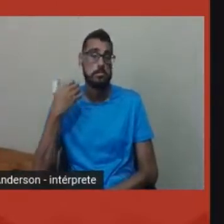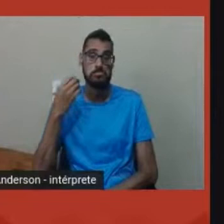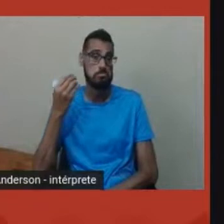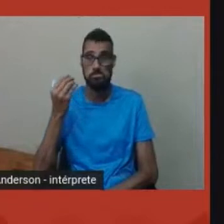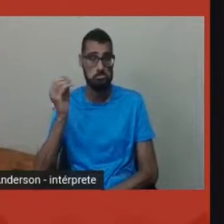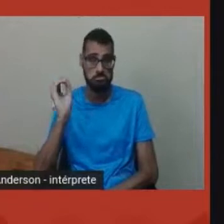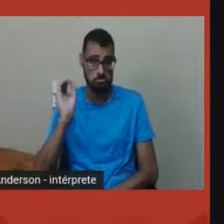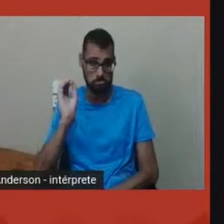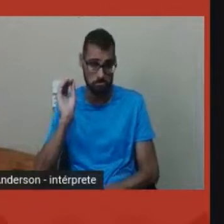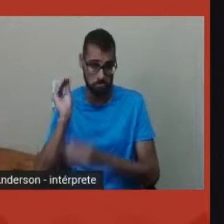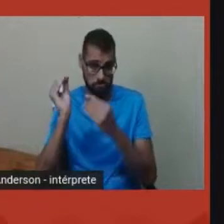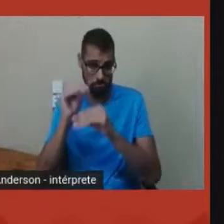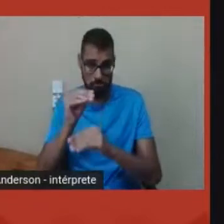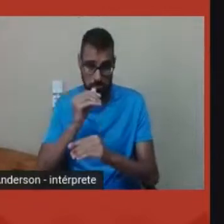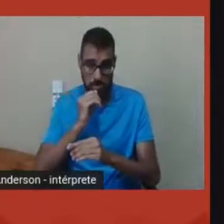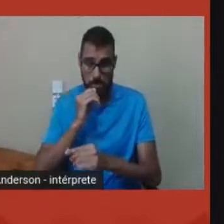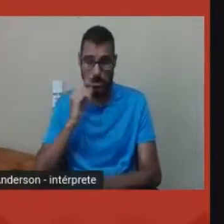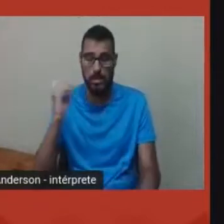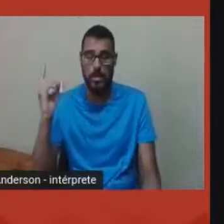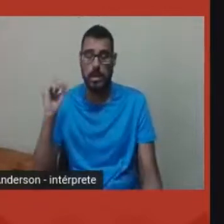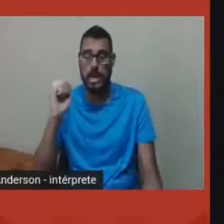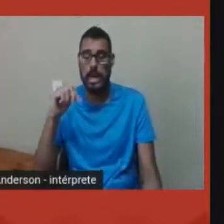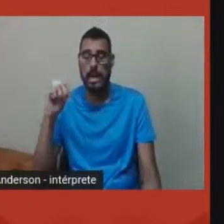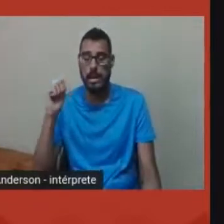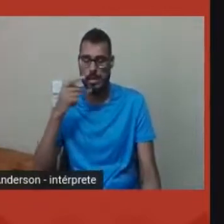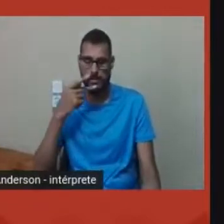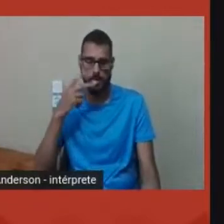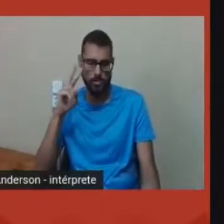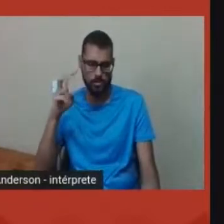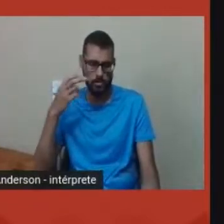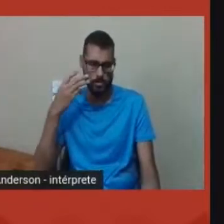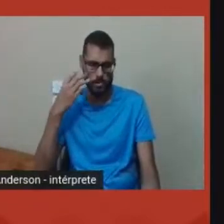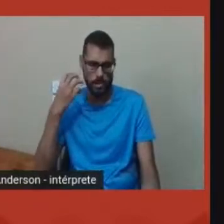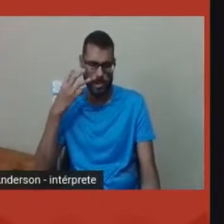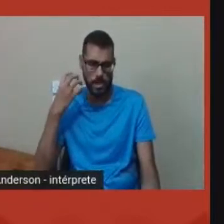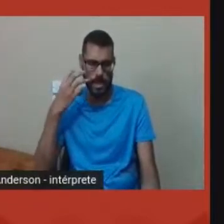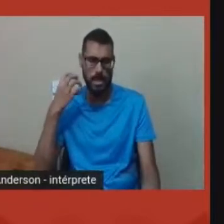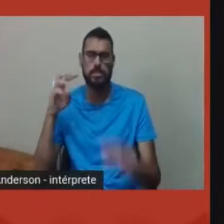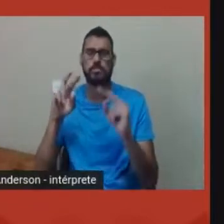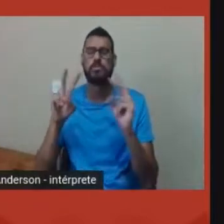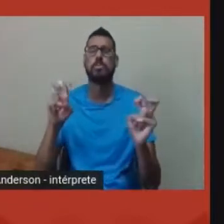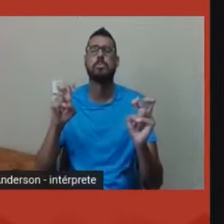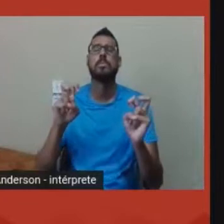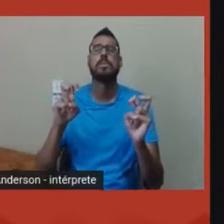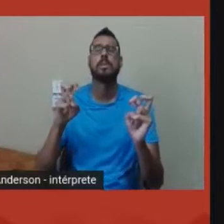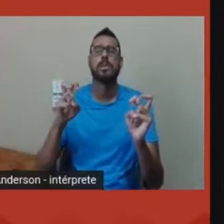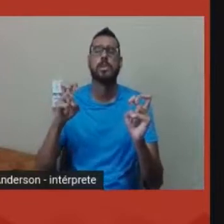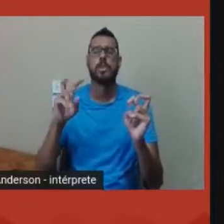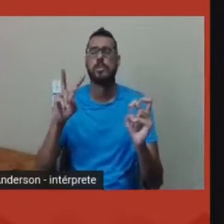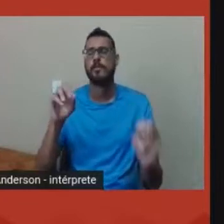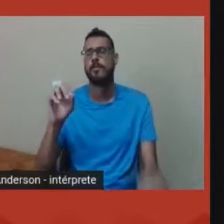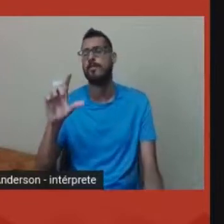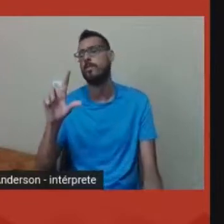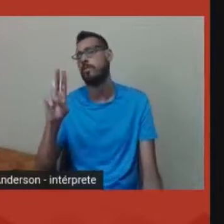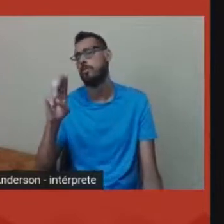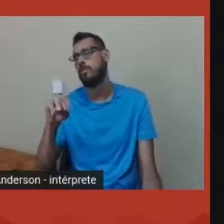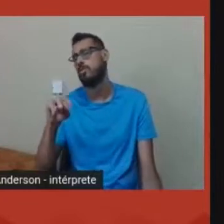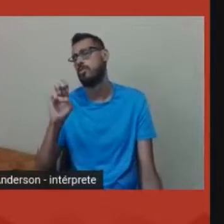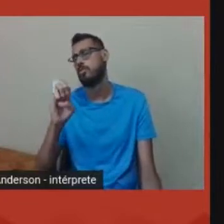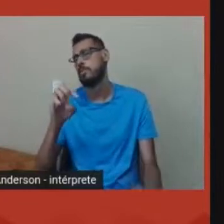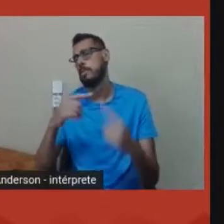falou sobre gatos, alguma coisa relativa a volume. E não foi posto aí.